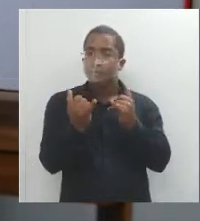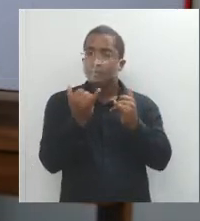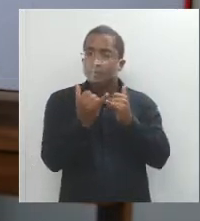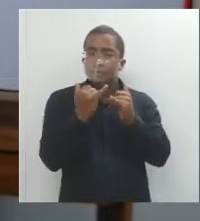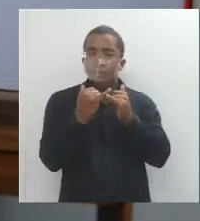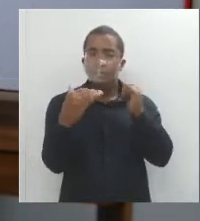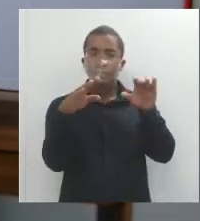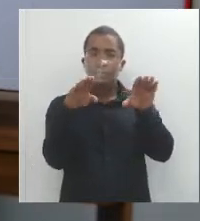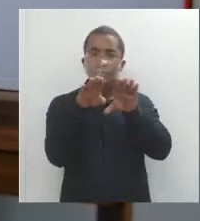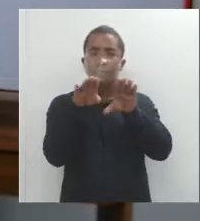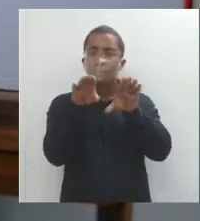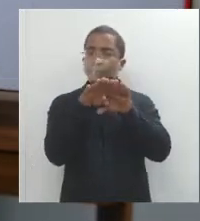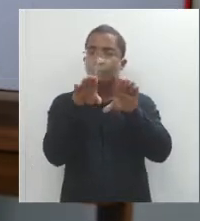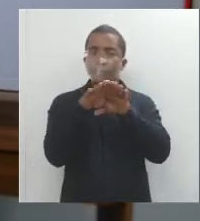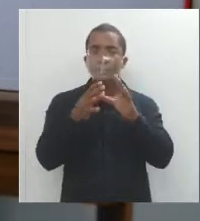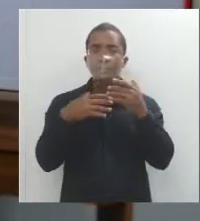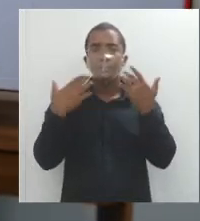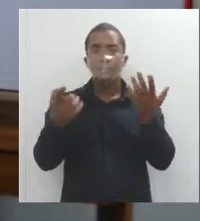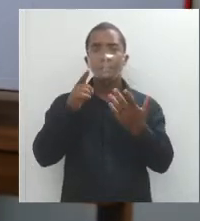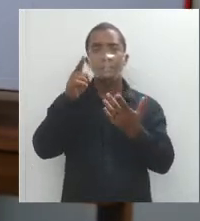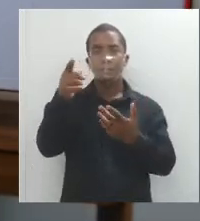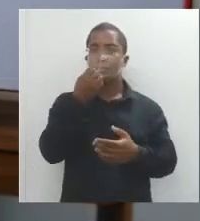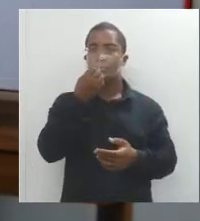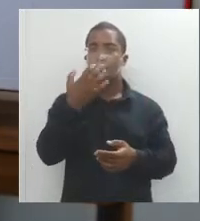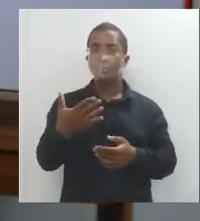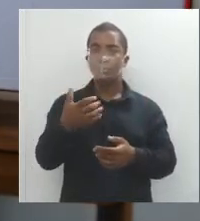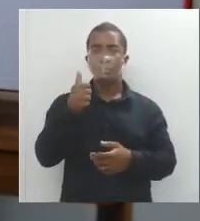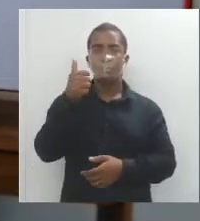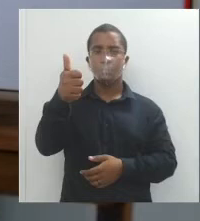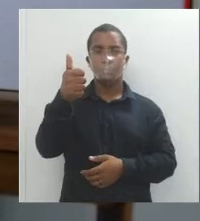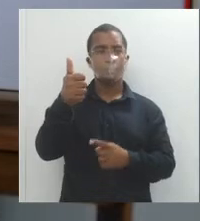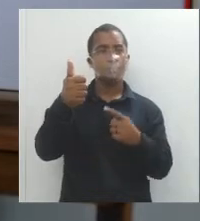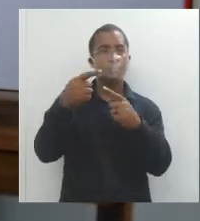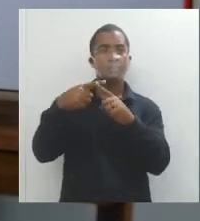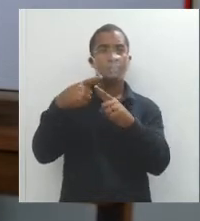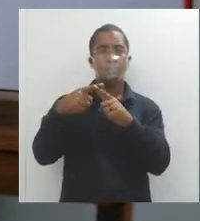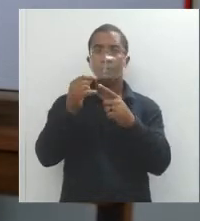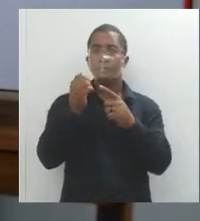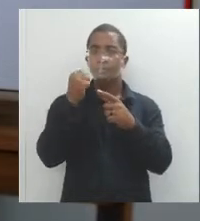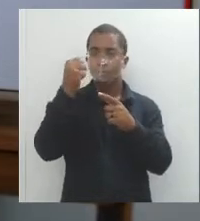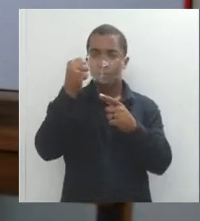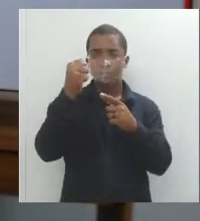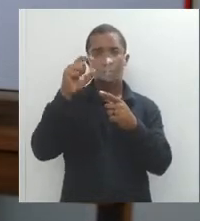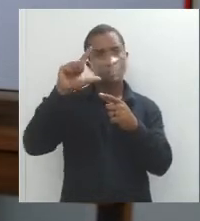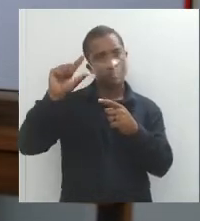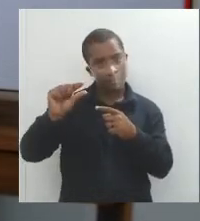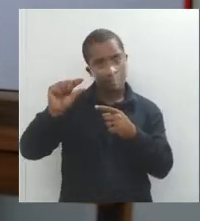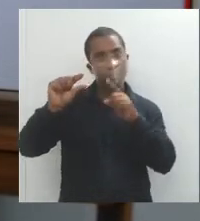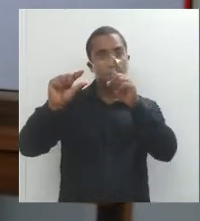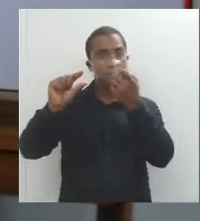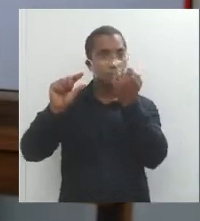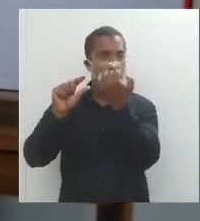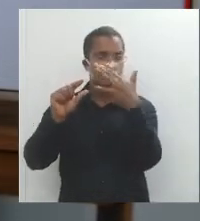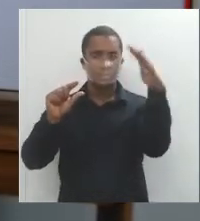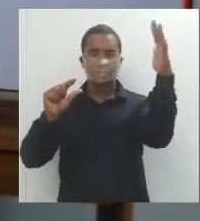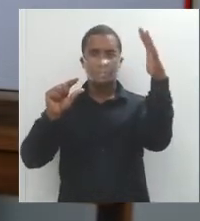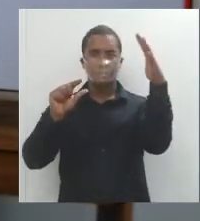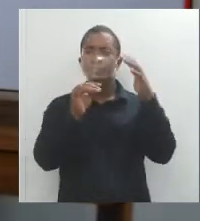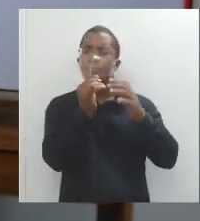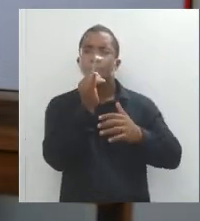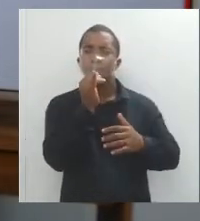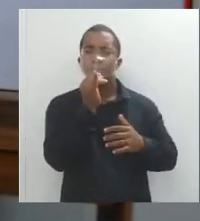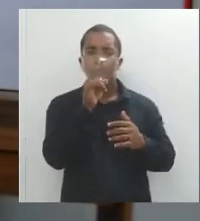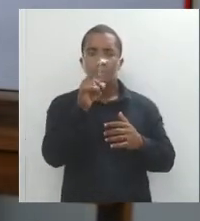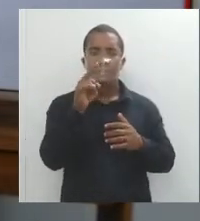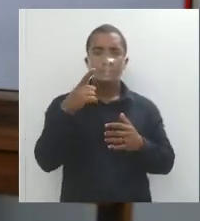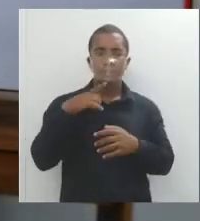se torna uma lâmpada dessa eficiente. Ela usa pouca potência, mas ela não diminui o brilho, não. Ela aumenta muito o brilho. Para você ter uma ideia, a gente